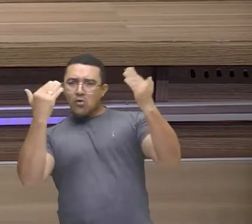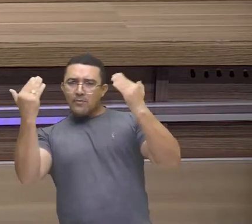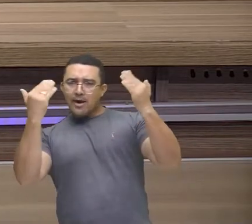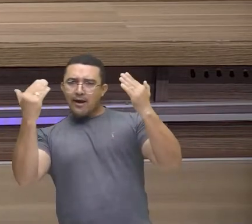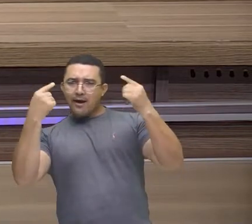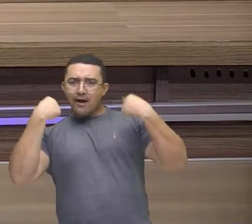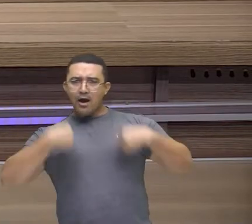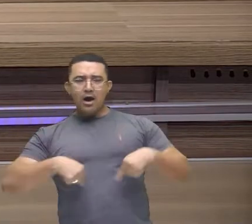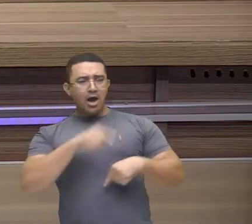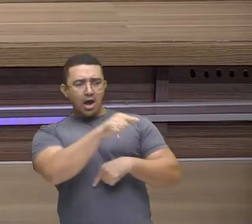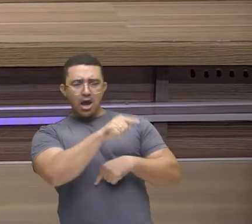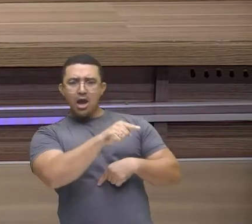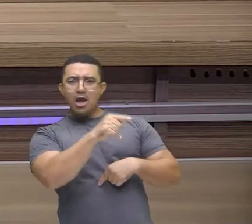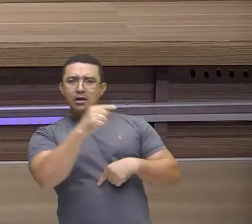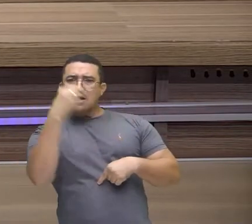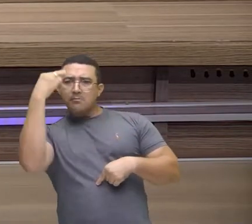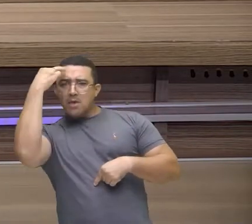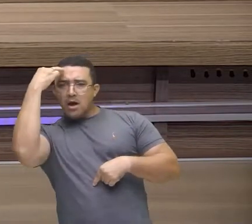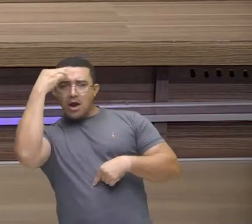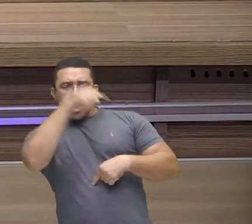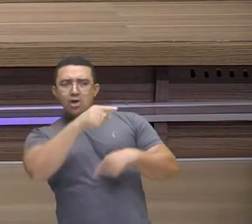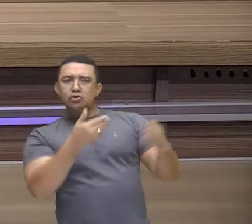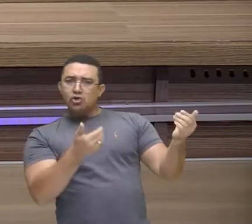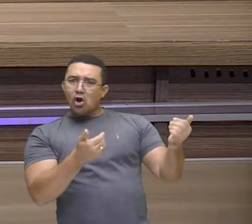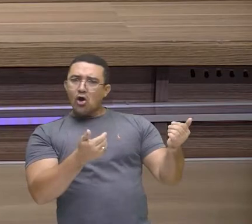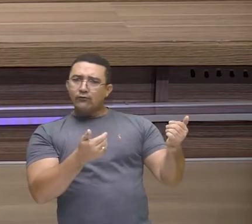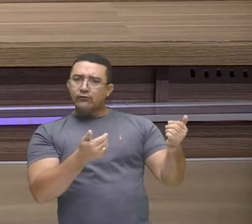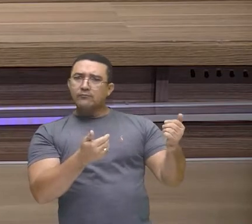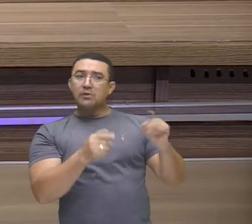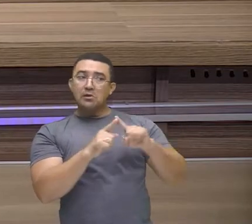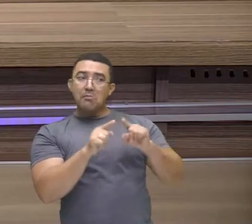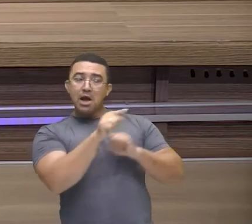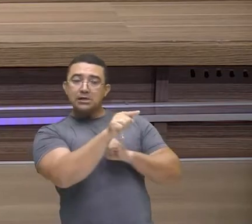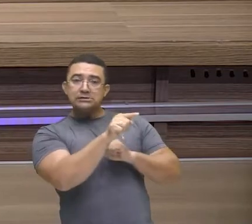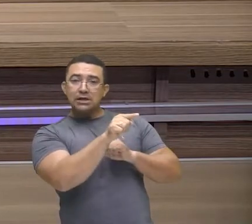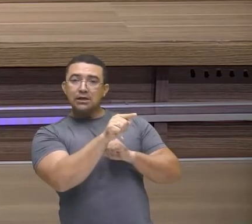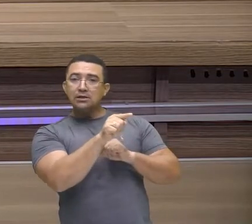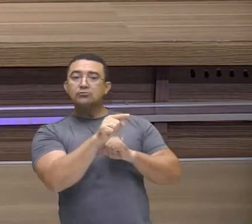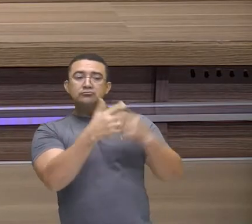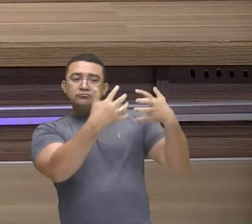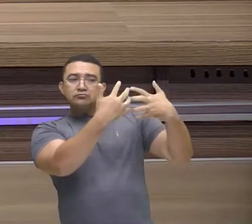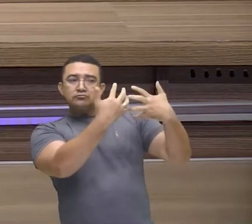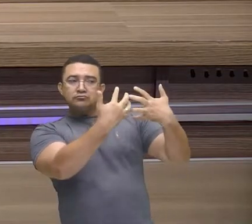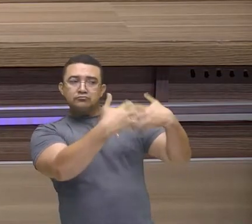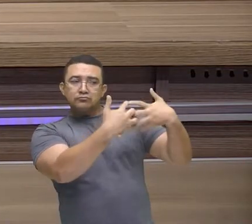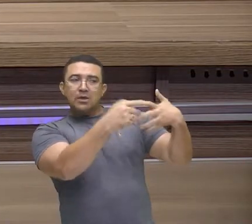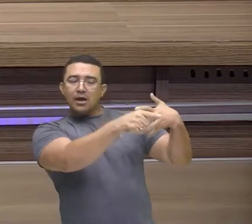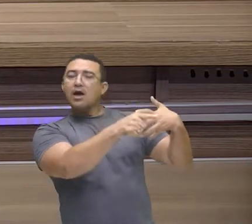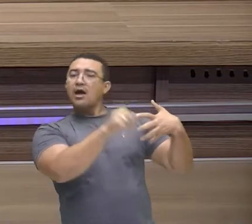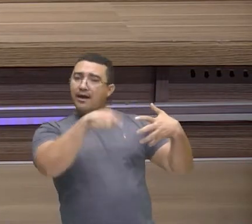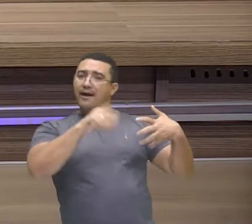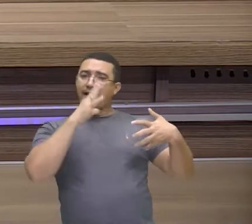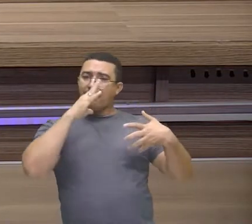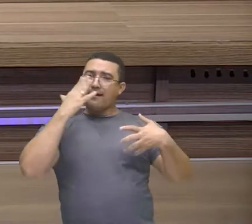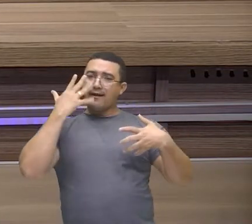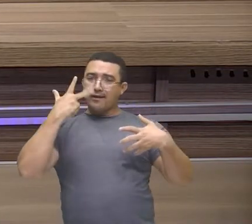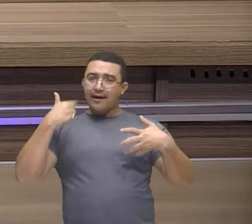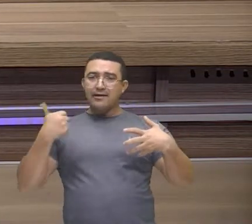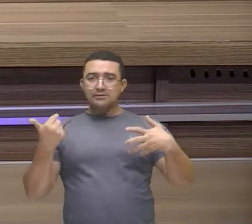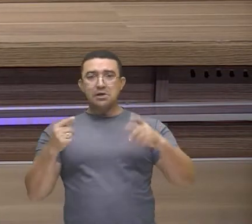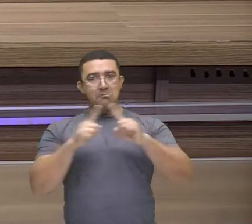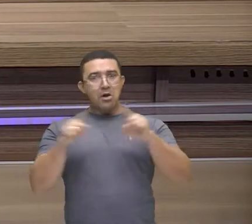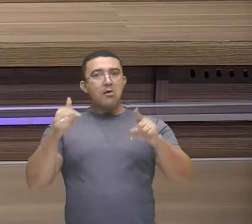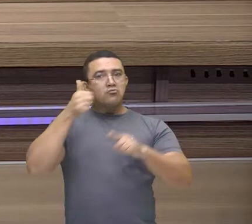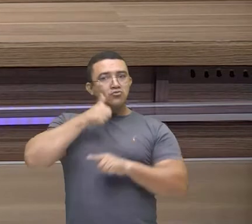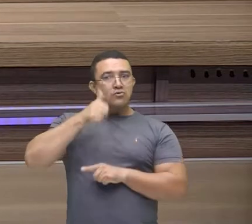parece um menino, ele é um pré-adolescente, mas ele ainda está com uma faixa assim, você observa, mas as meninas já estão todas exuberantes, né? E aí vão